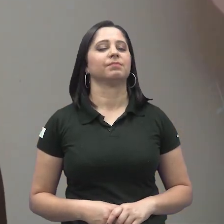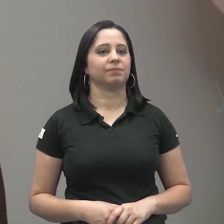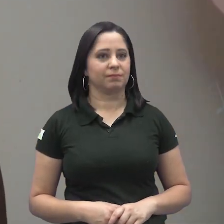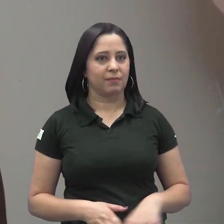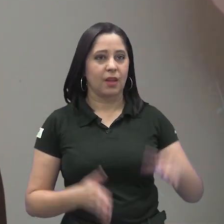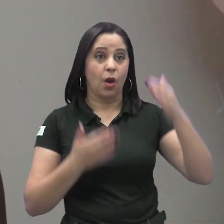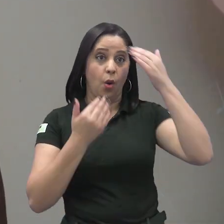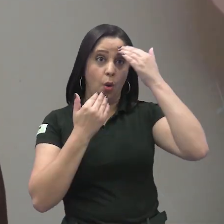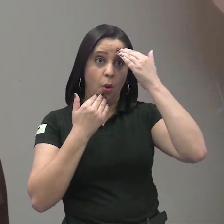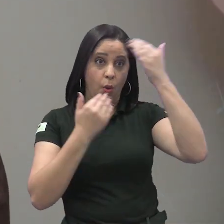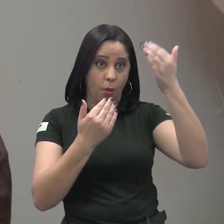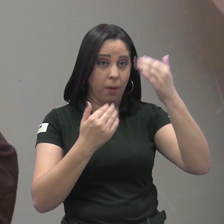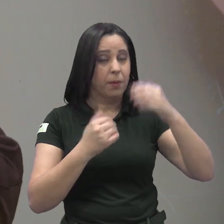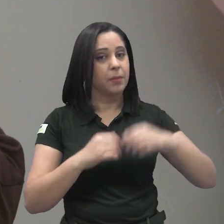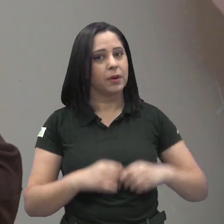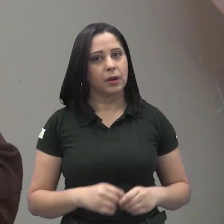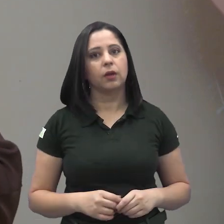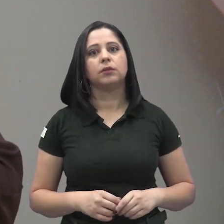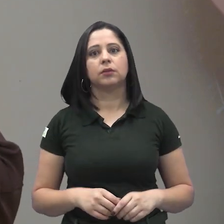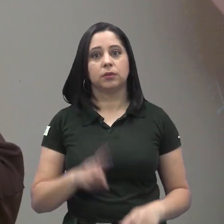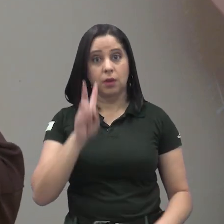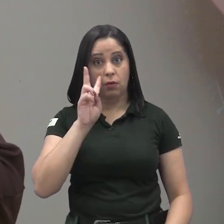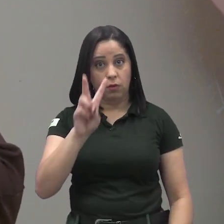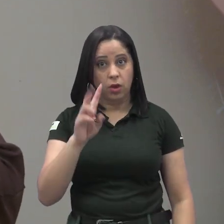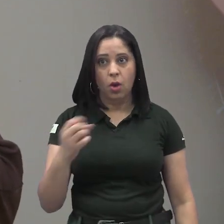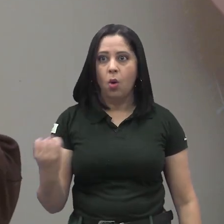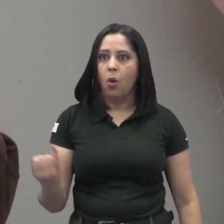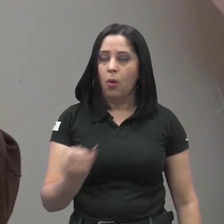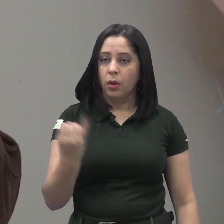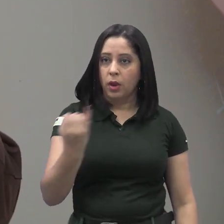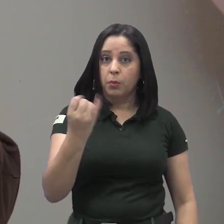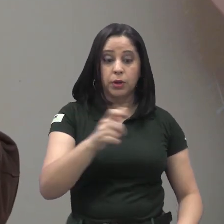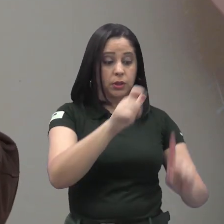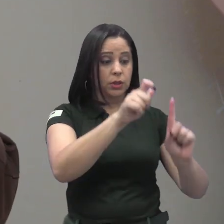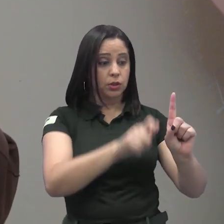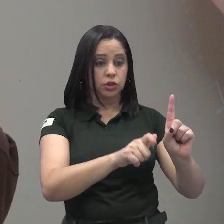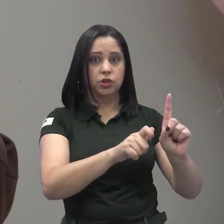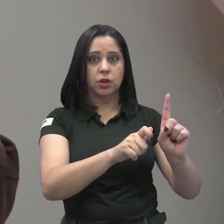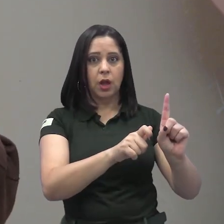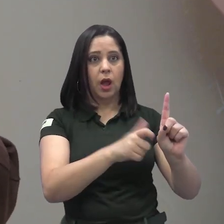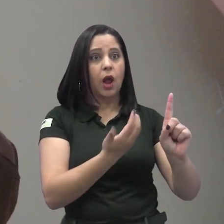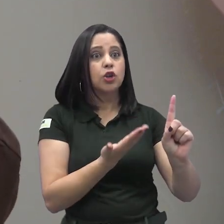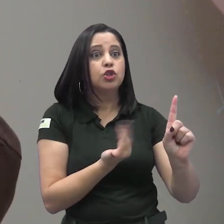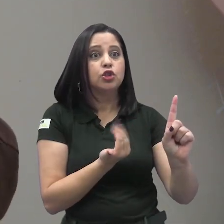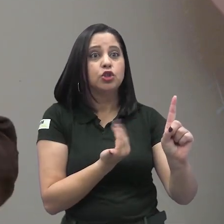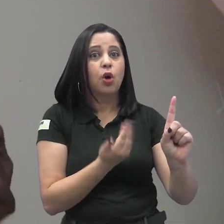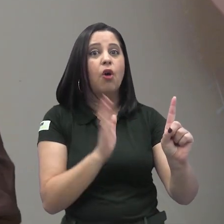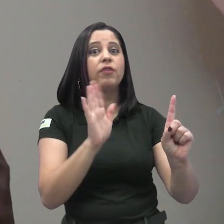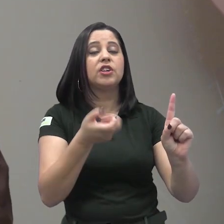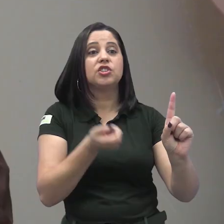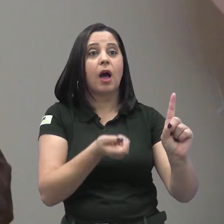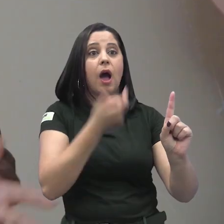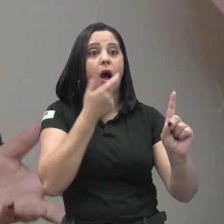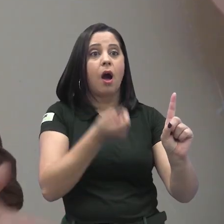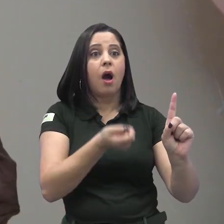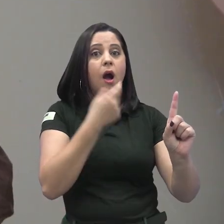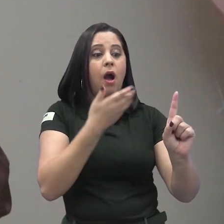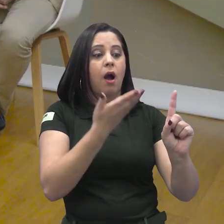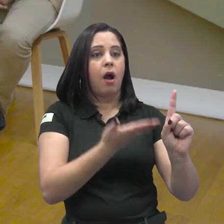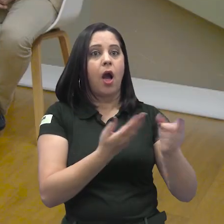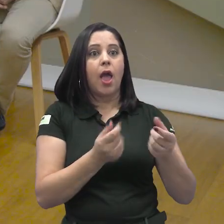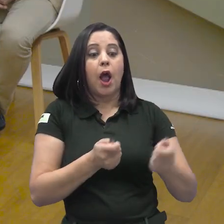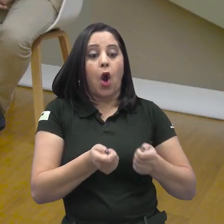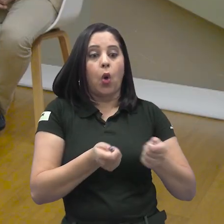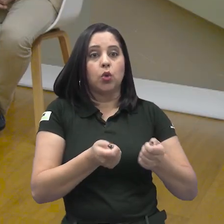Muito obrigada, Fer. E que importante esse cuidado da Júlia, não é mesmo, doutor? Olha, tão jovem e já tomando medicamentos para controlar